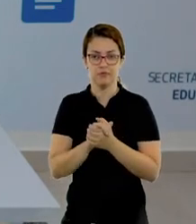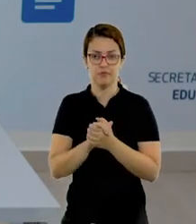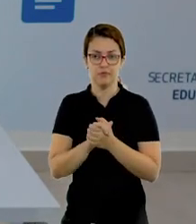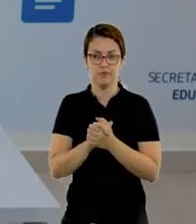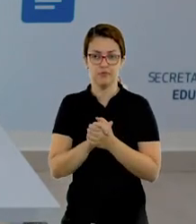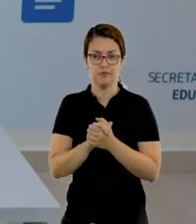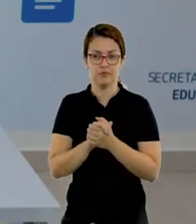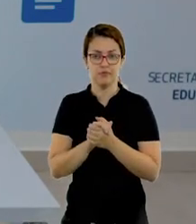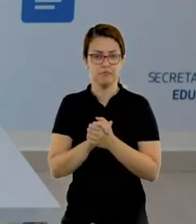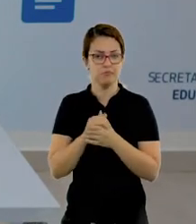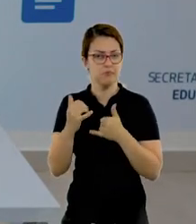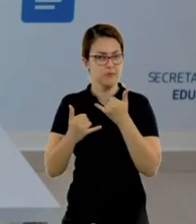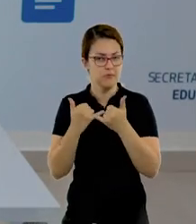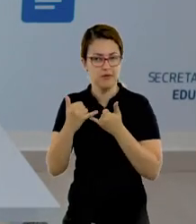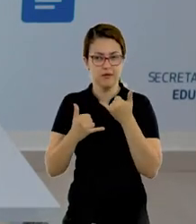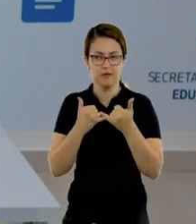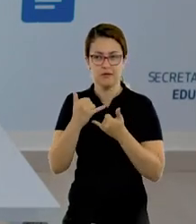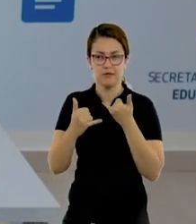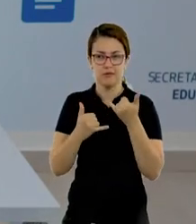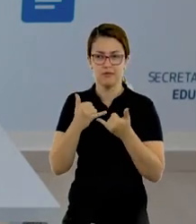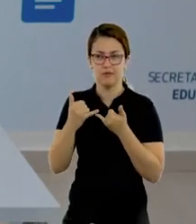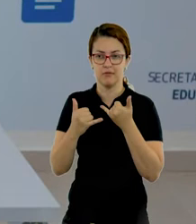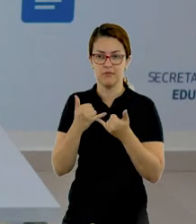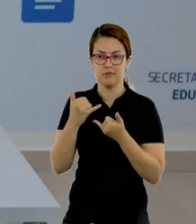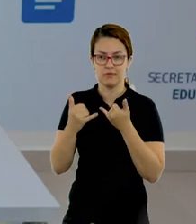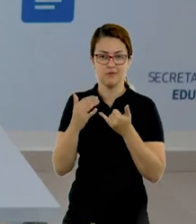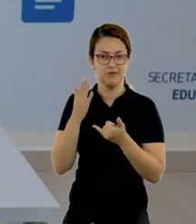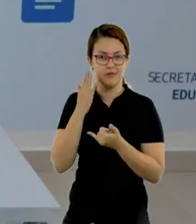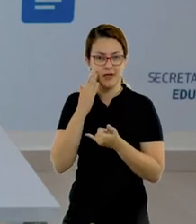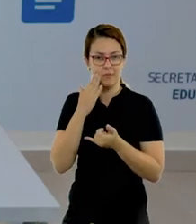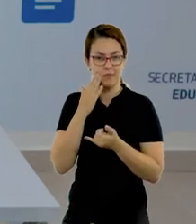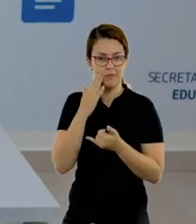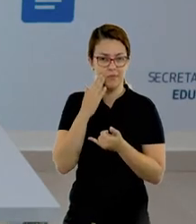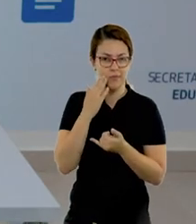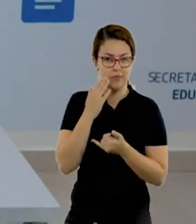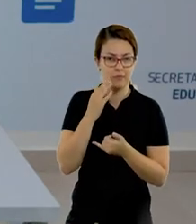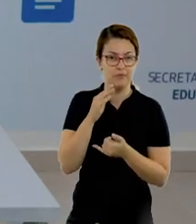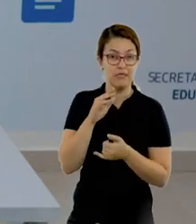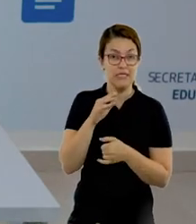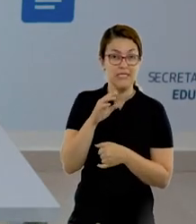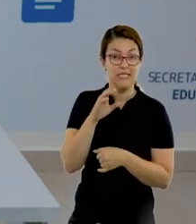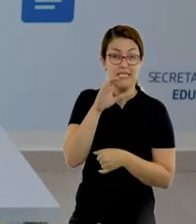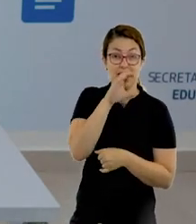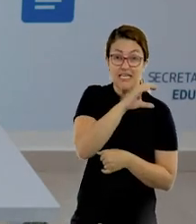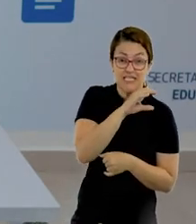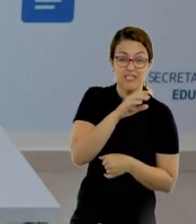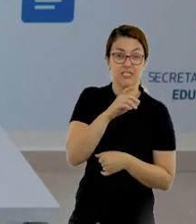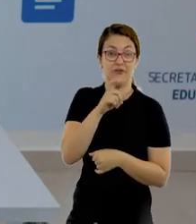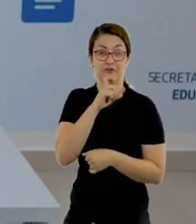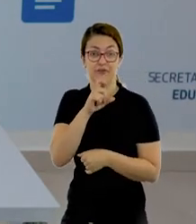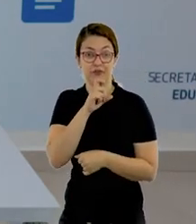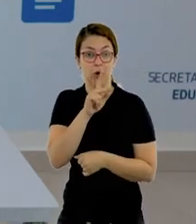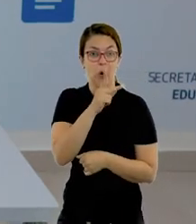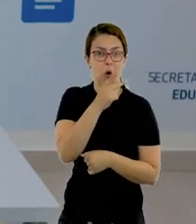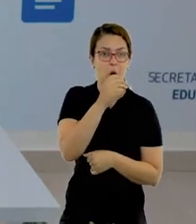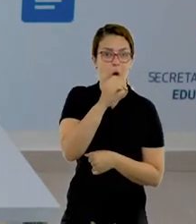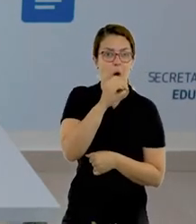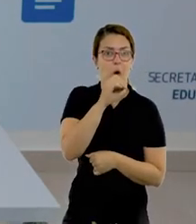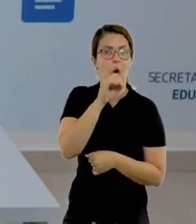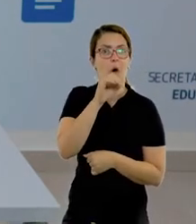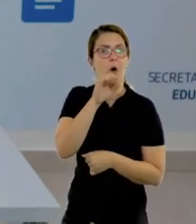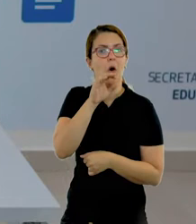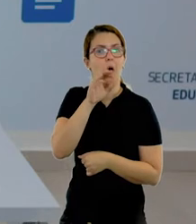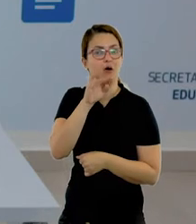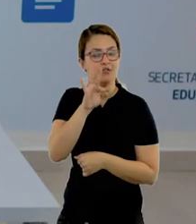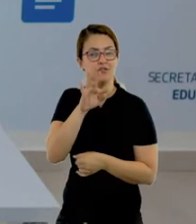frio, para ajudar a criança a descobrir se está perto ou se está longe do objeto que você escondeu, ok? A nossa segunda atividade